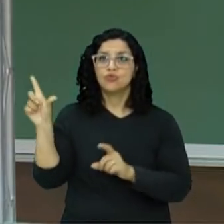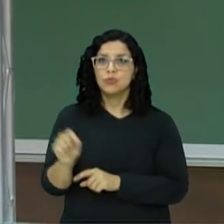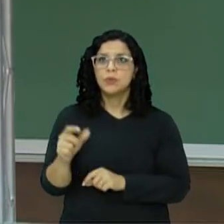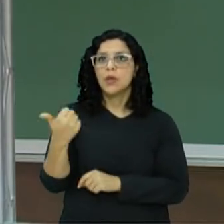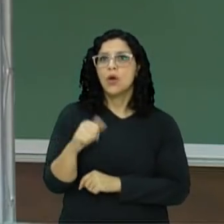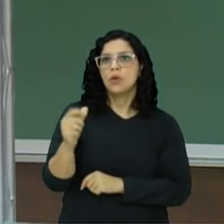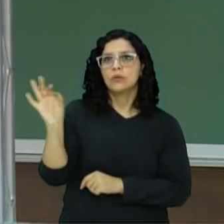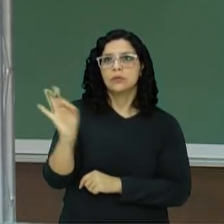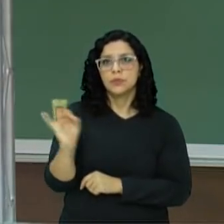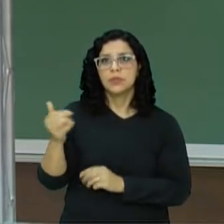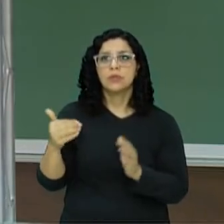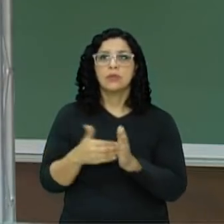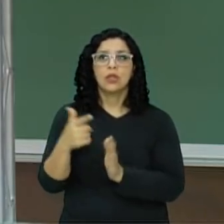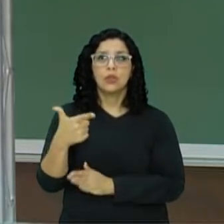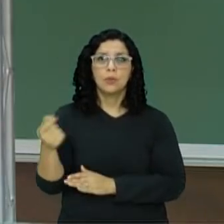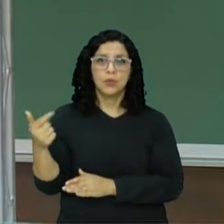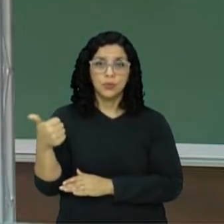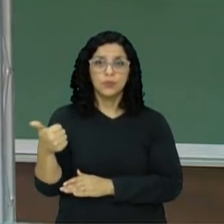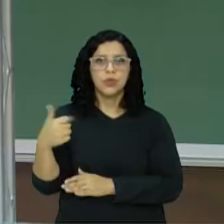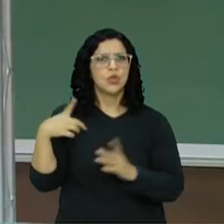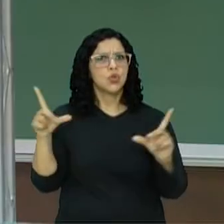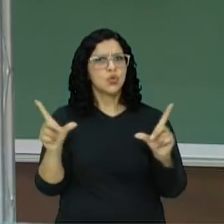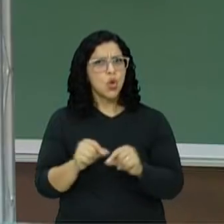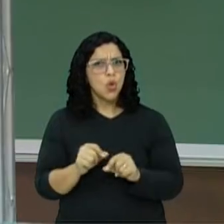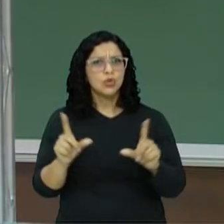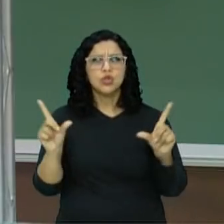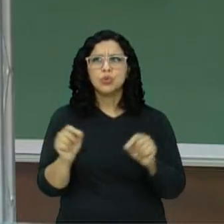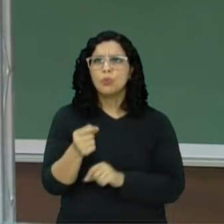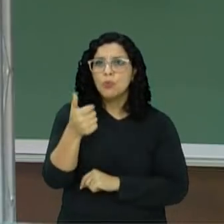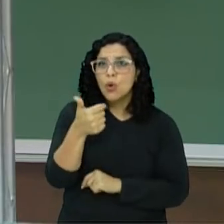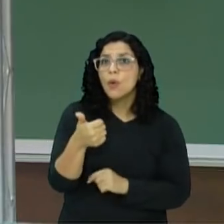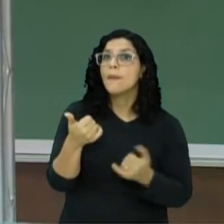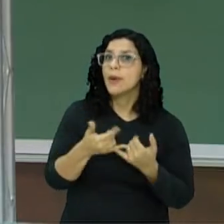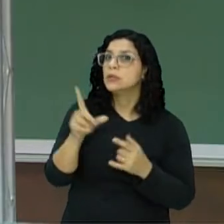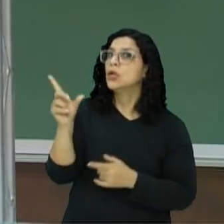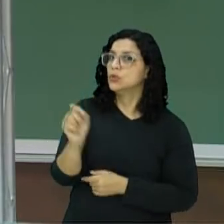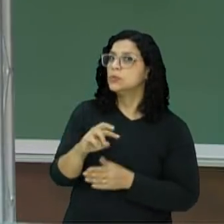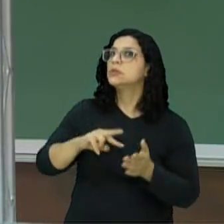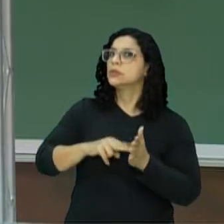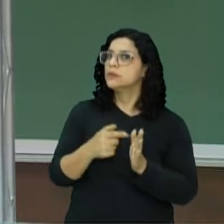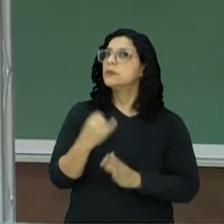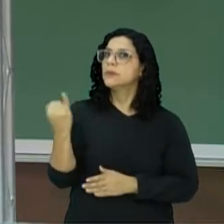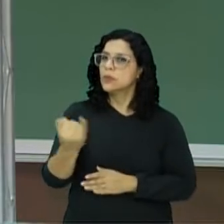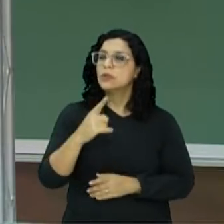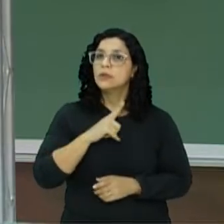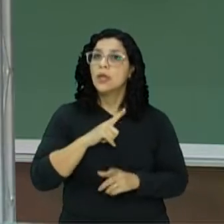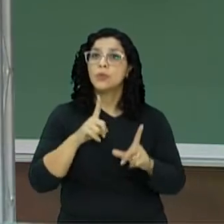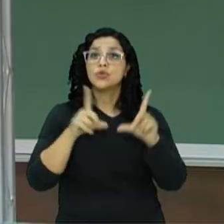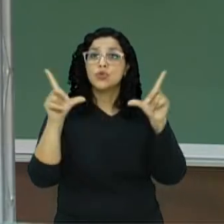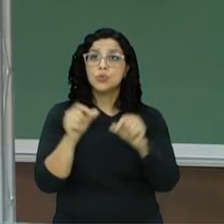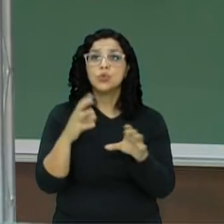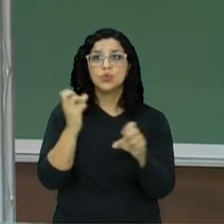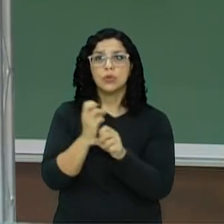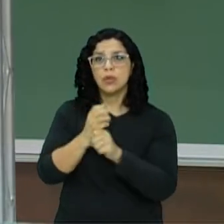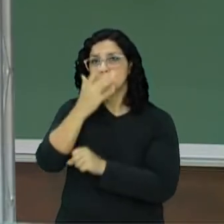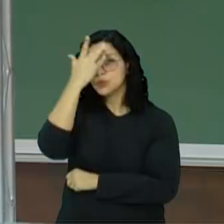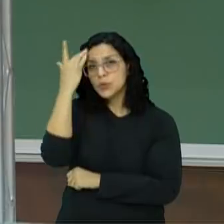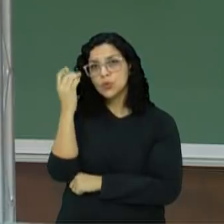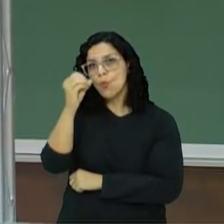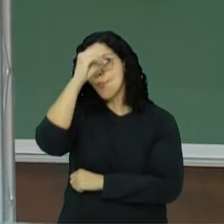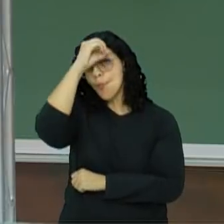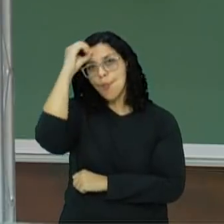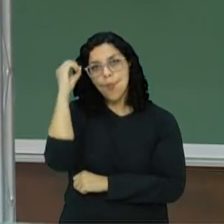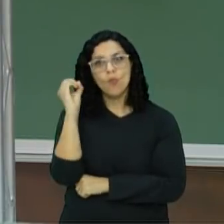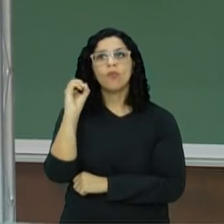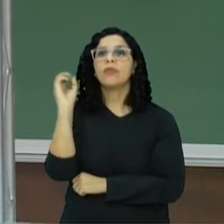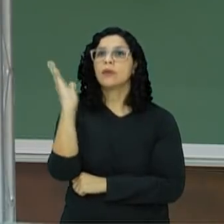para 11% em 2001. Nossa, caiu tão pouco, mas é uma queda significativa. Então, diminuiu o